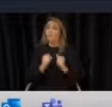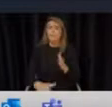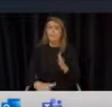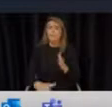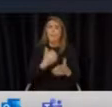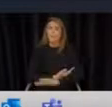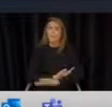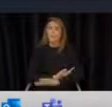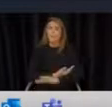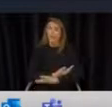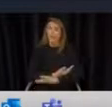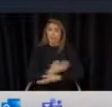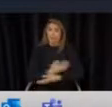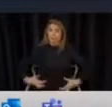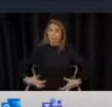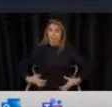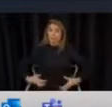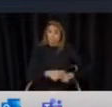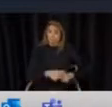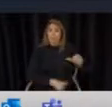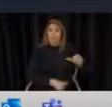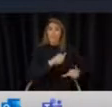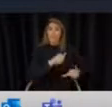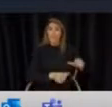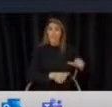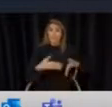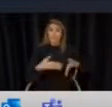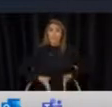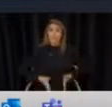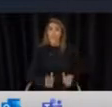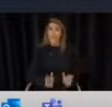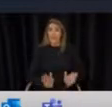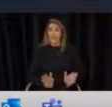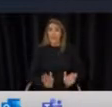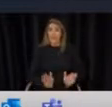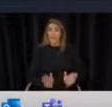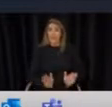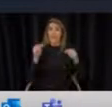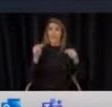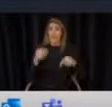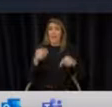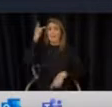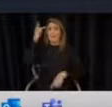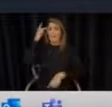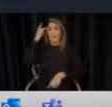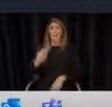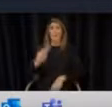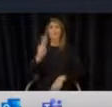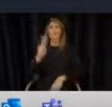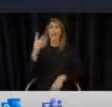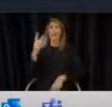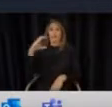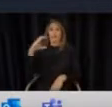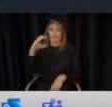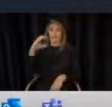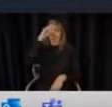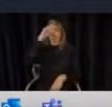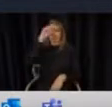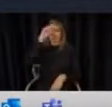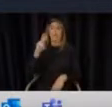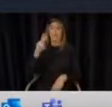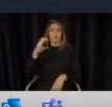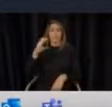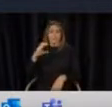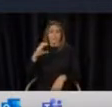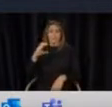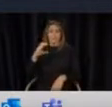útero transplantado, né? Então, isso foi feito pelo HC aqui de São Paulo, Hospital das Clínicas aqui de São Paulo. Além dos